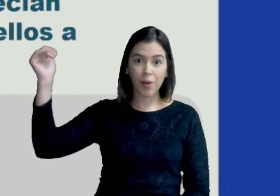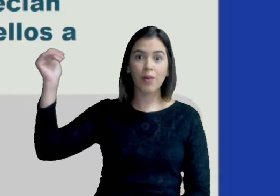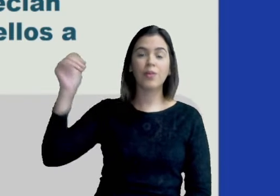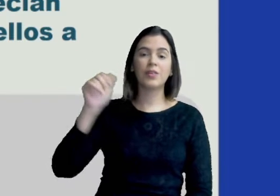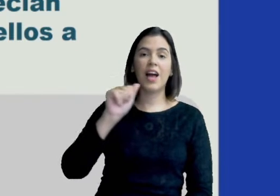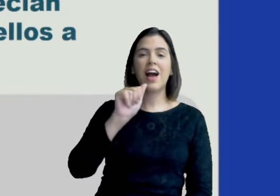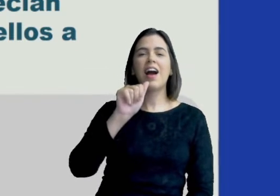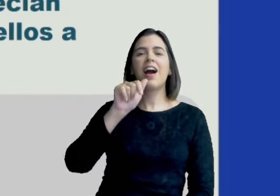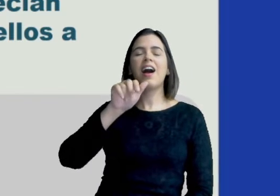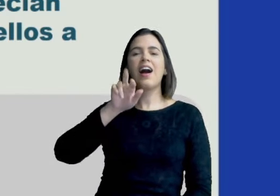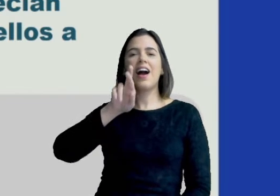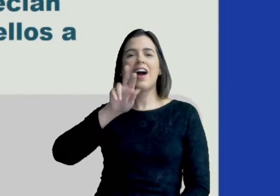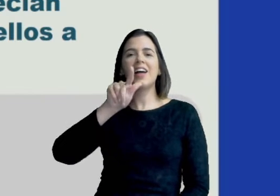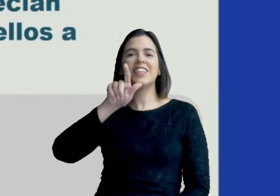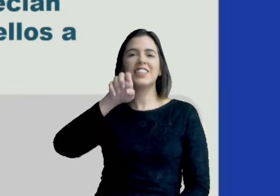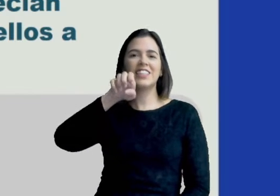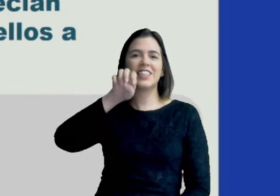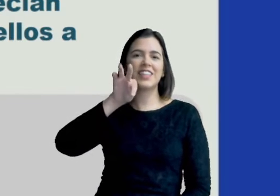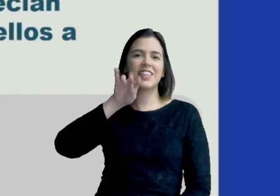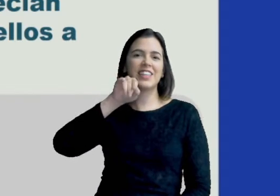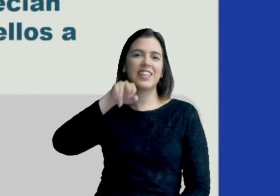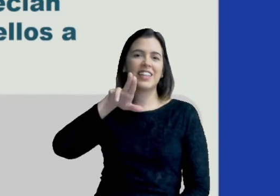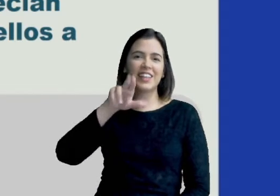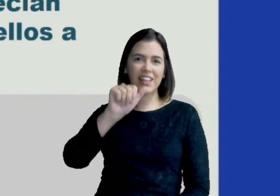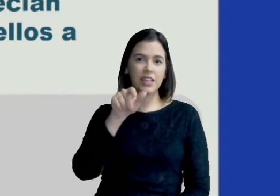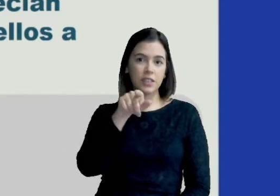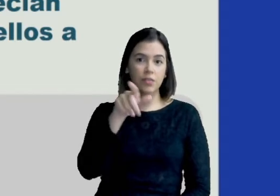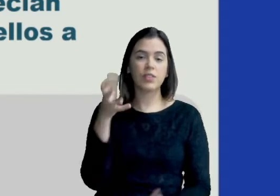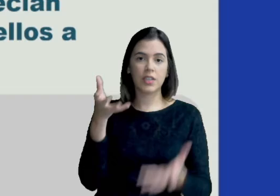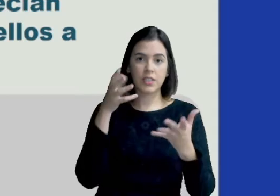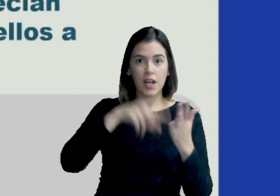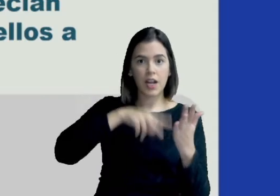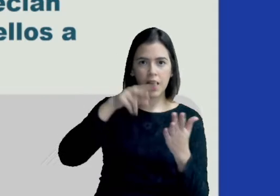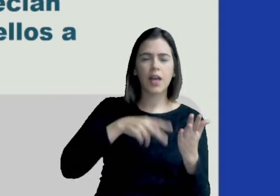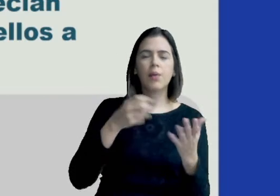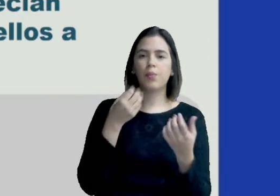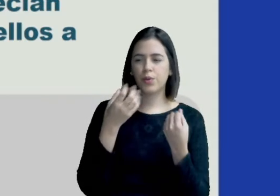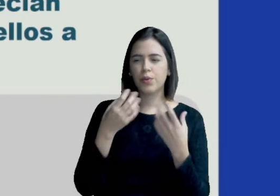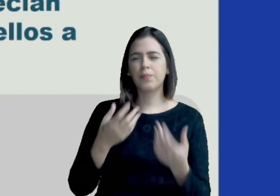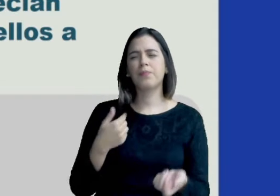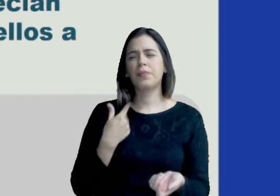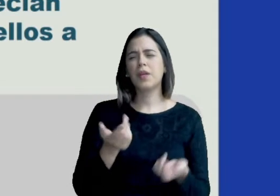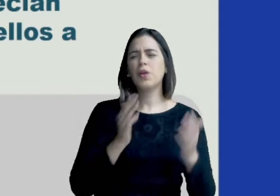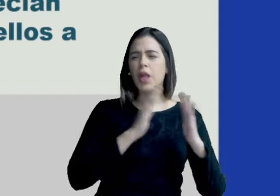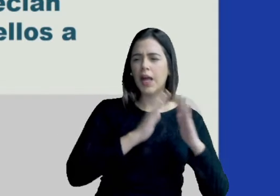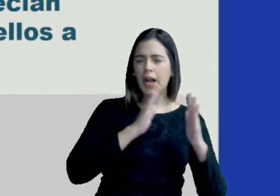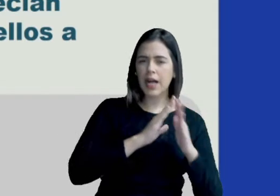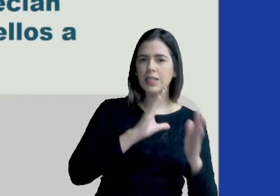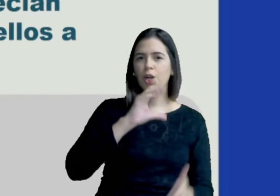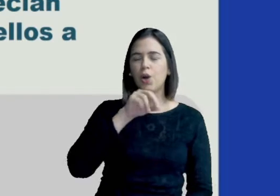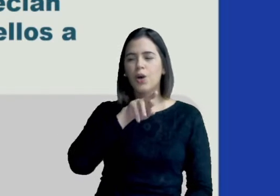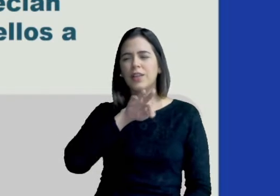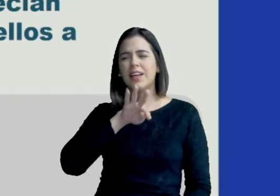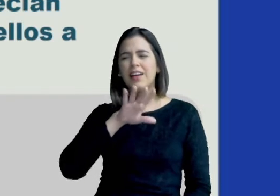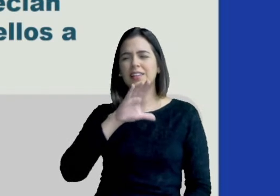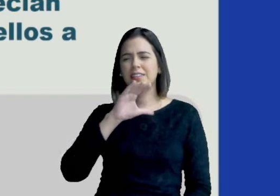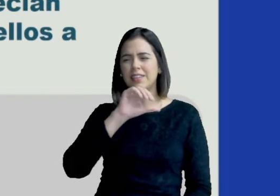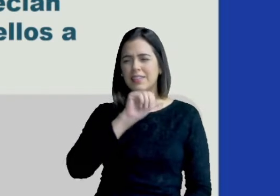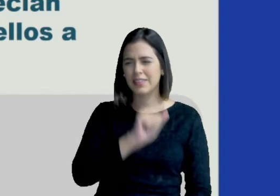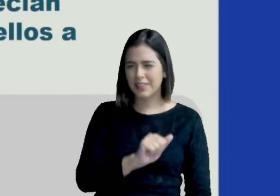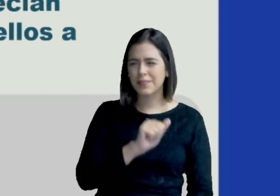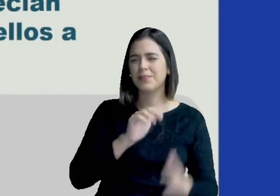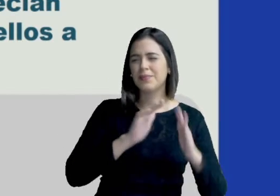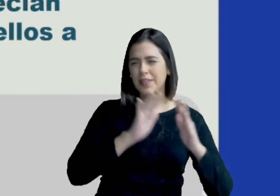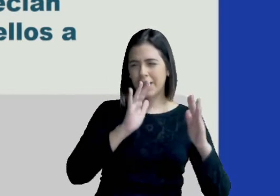a oportunidade de ler a obra dele, vale super a pena. Estou en la casa de Cortázar, en la que fue